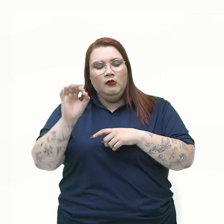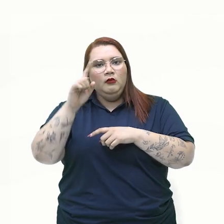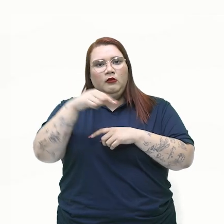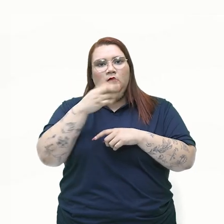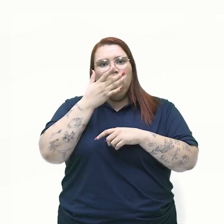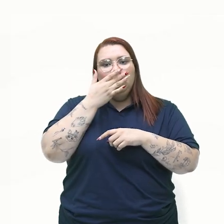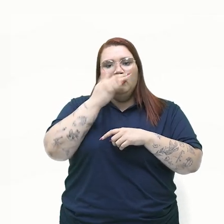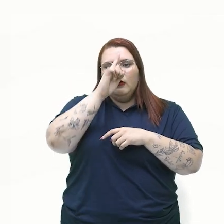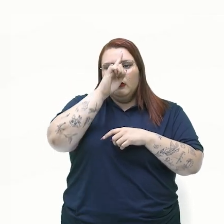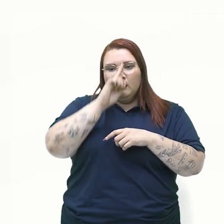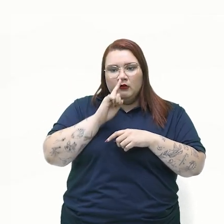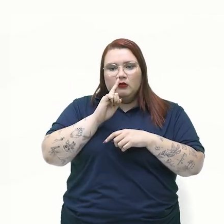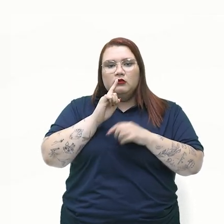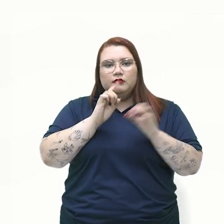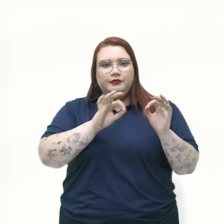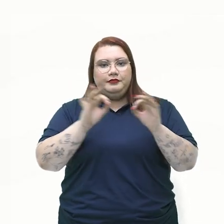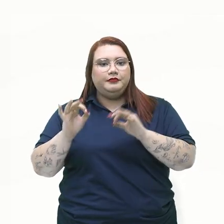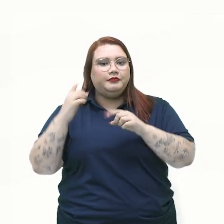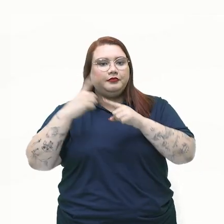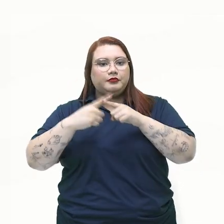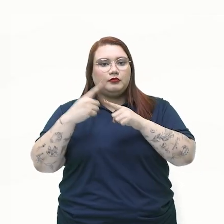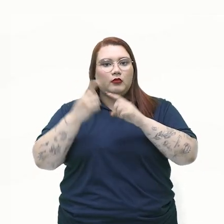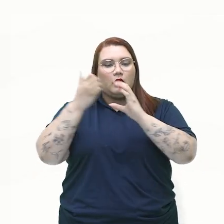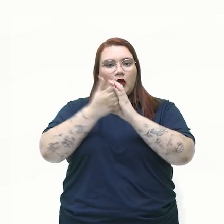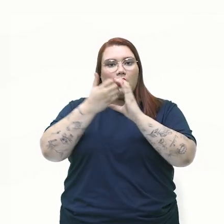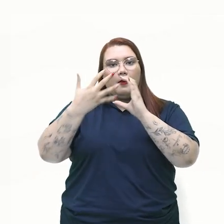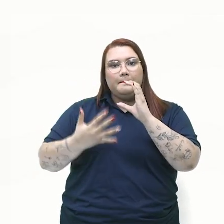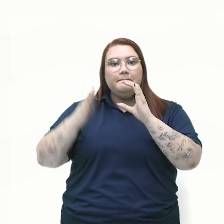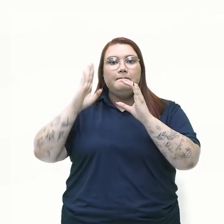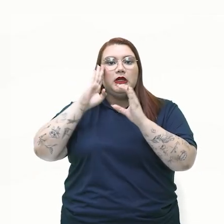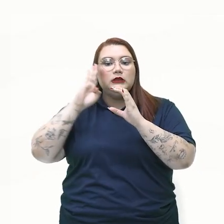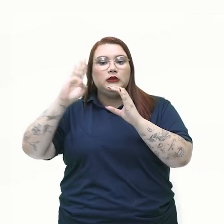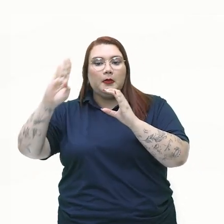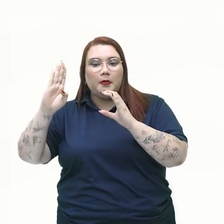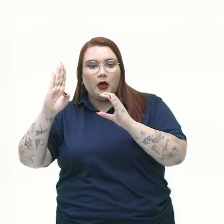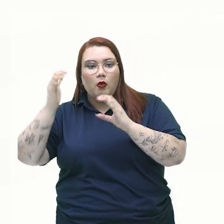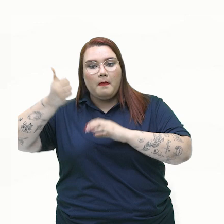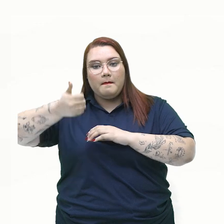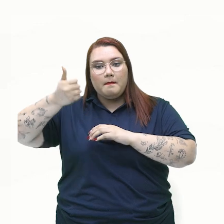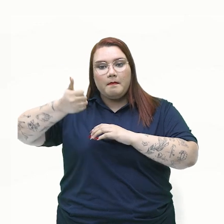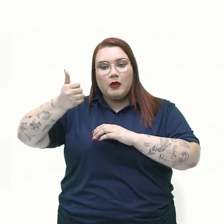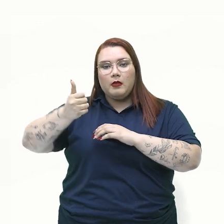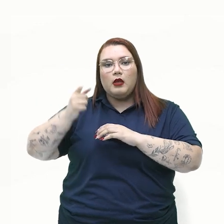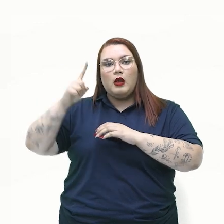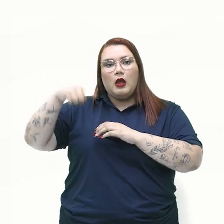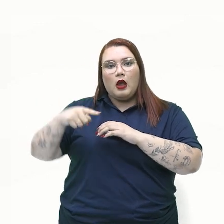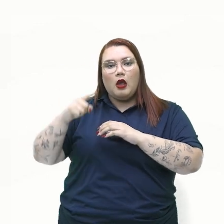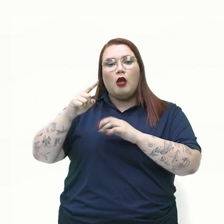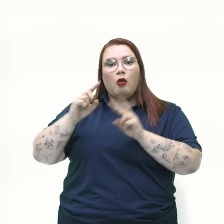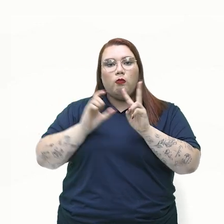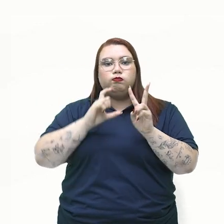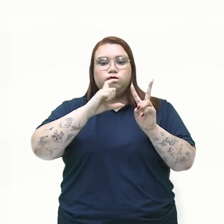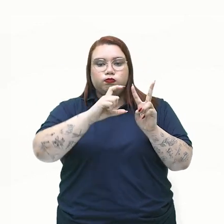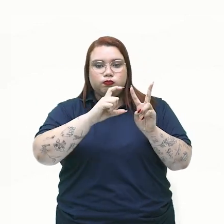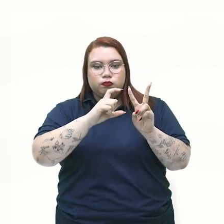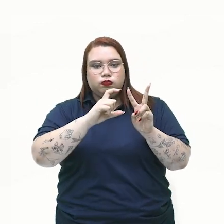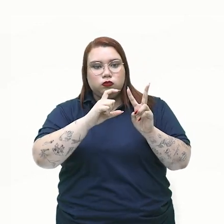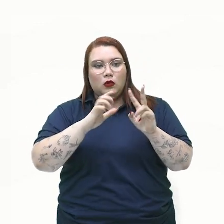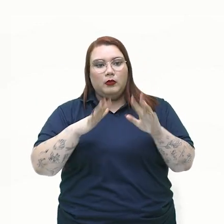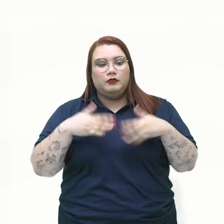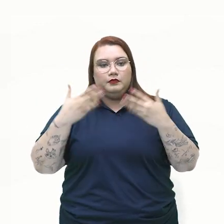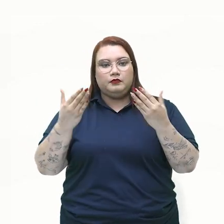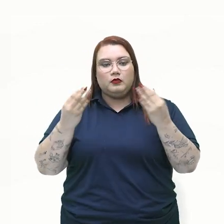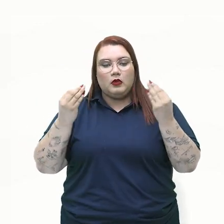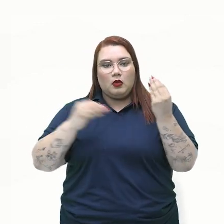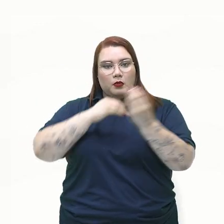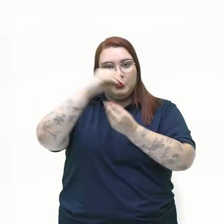indivíduos eles são amarelos. Por quê? A característica dominante, ela prevalece. Tá? Então,